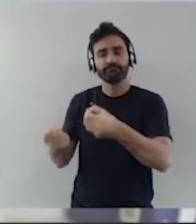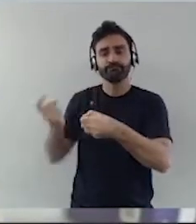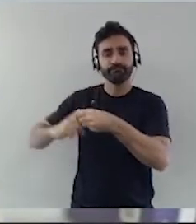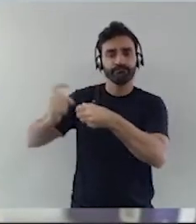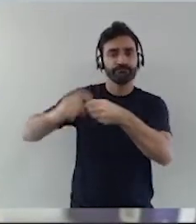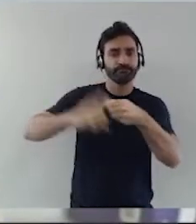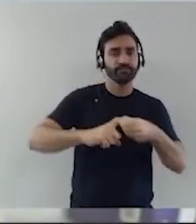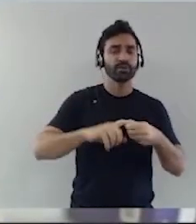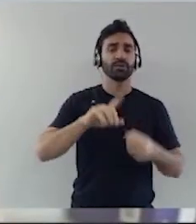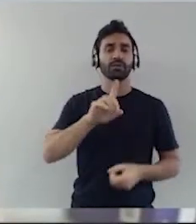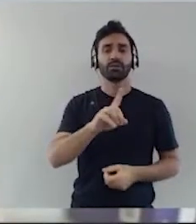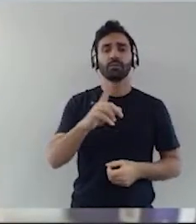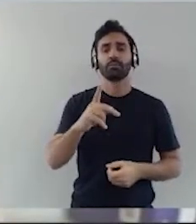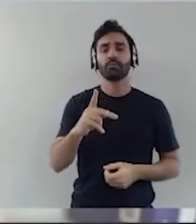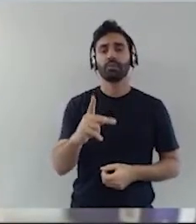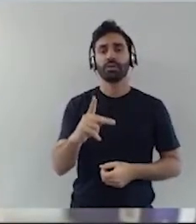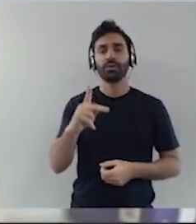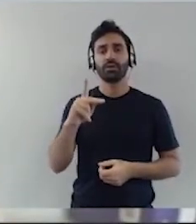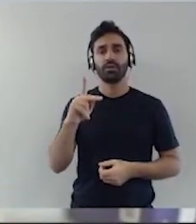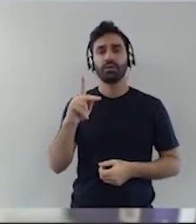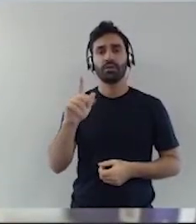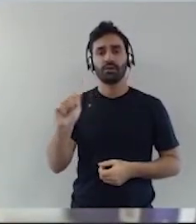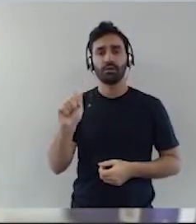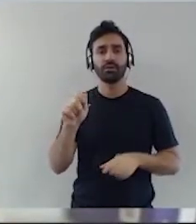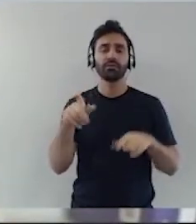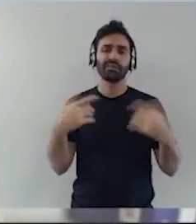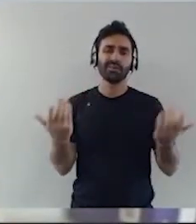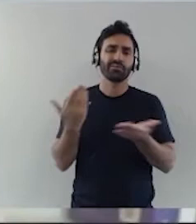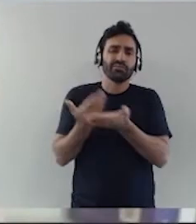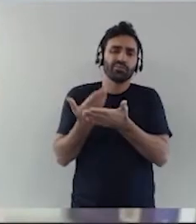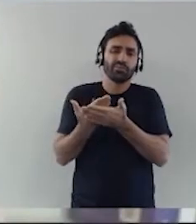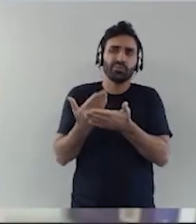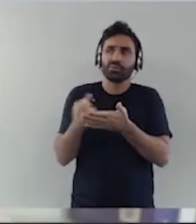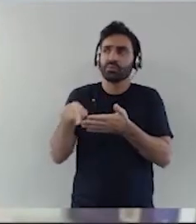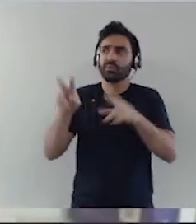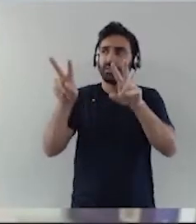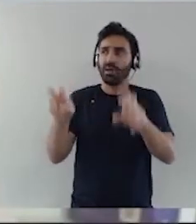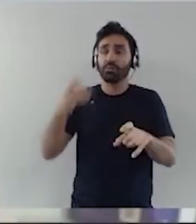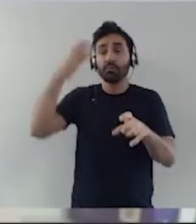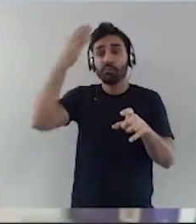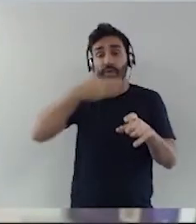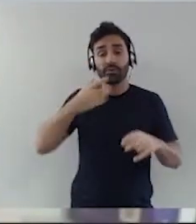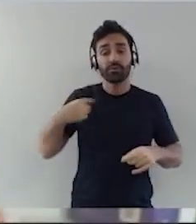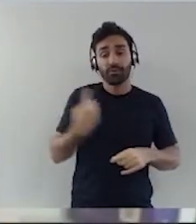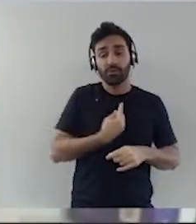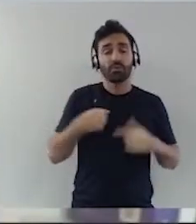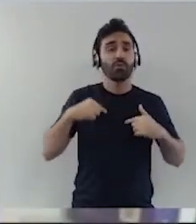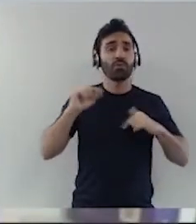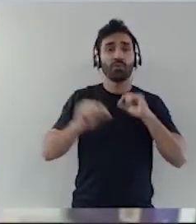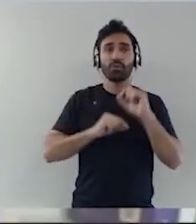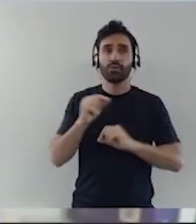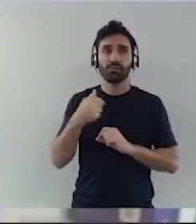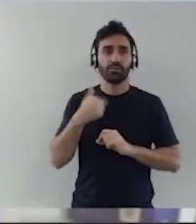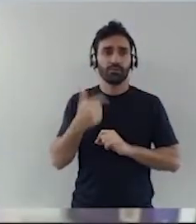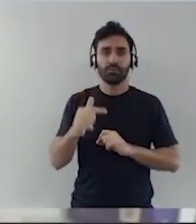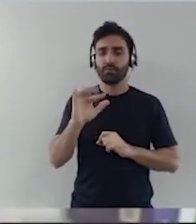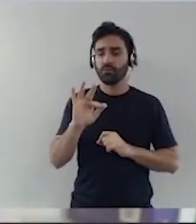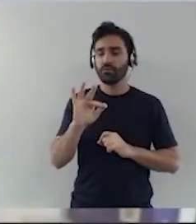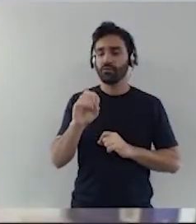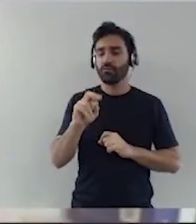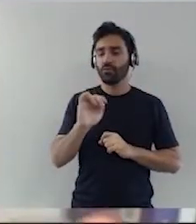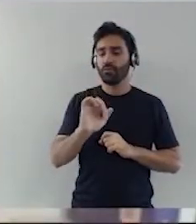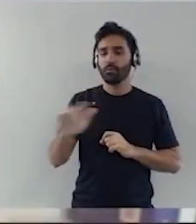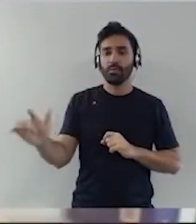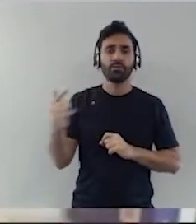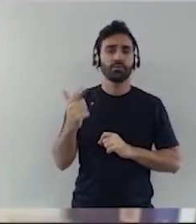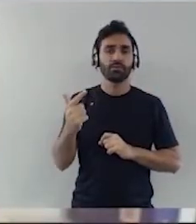o General Procurement Agreement, e o estudo desse tema, ele comprova que nós não estamos, ao menos formalmente,